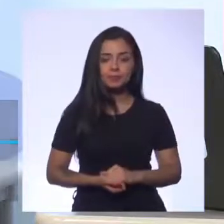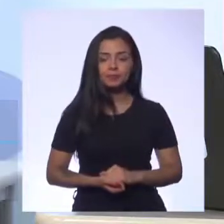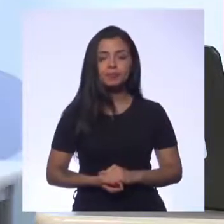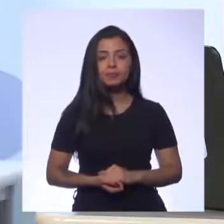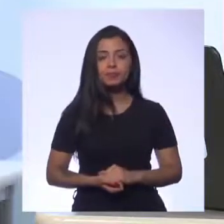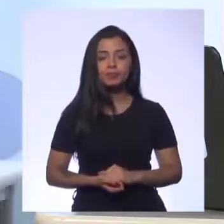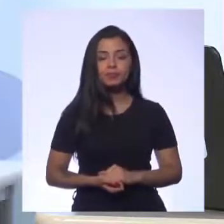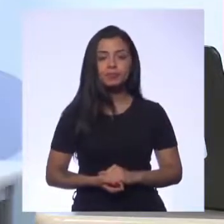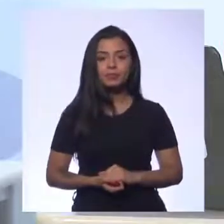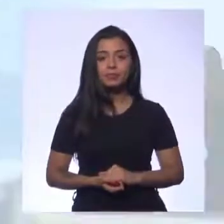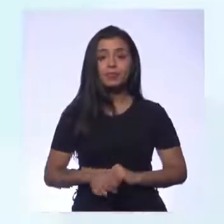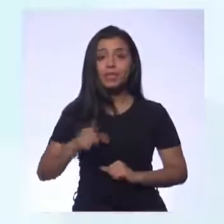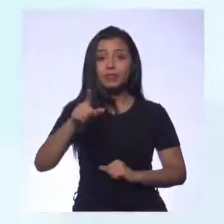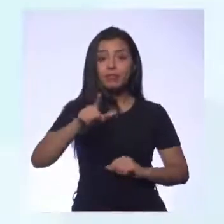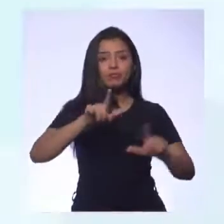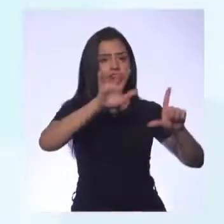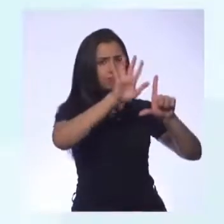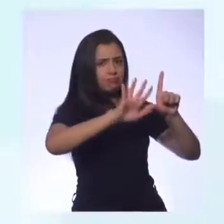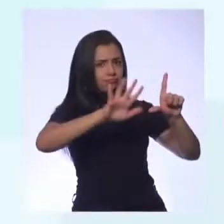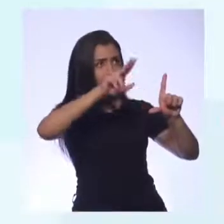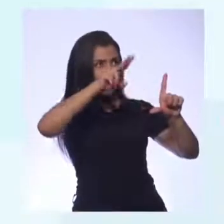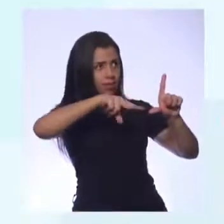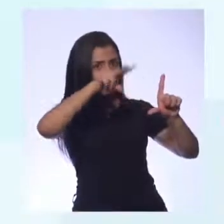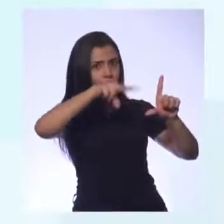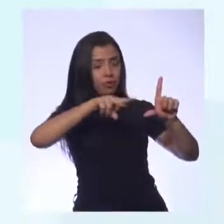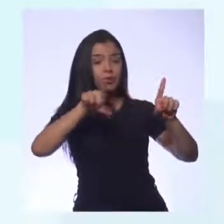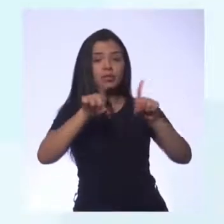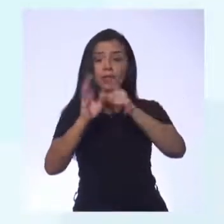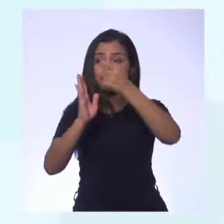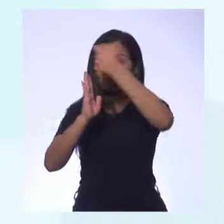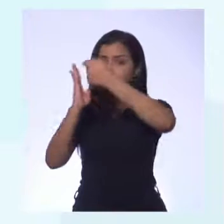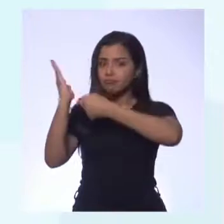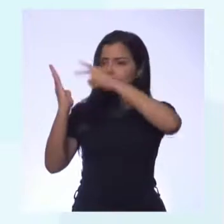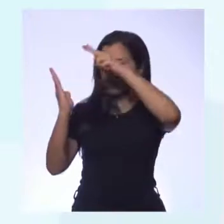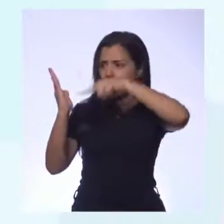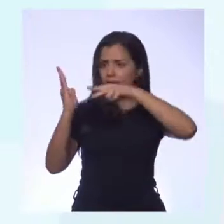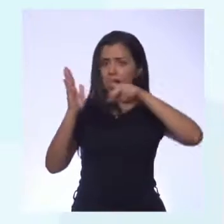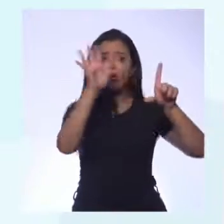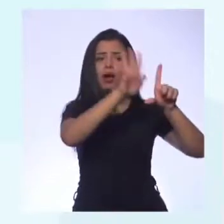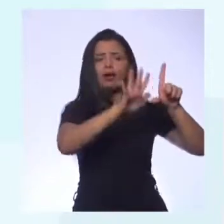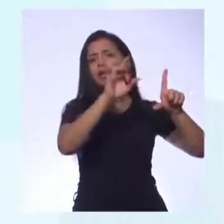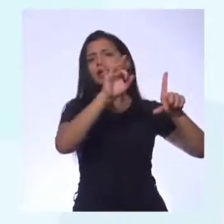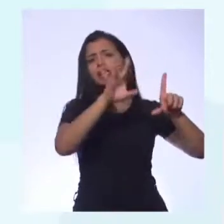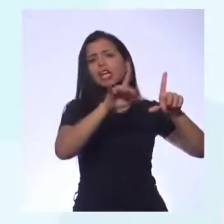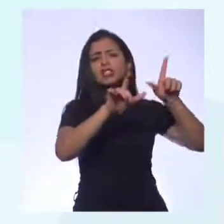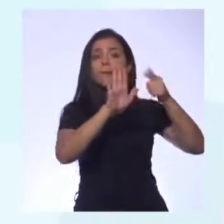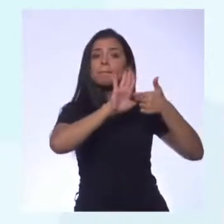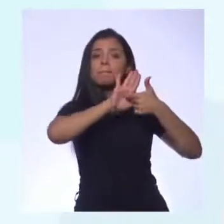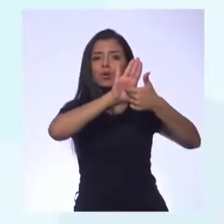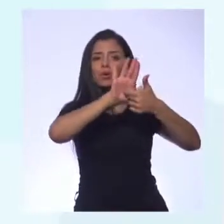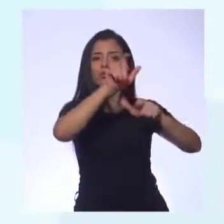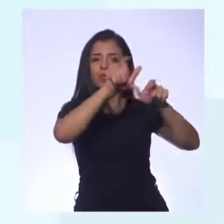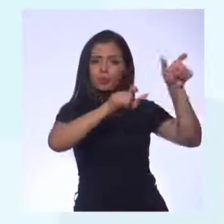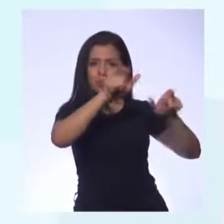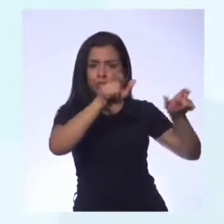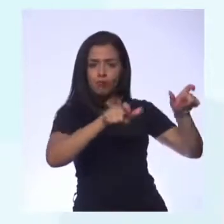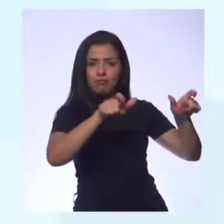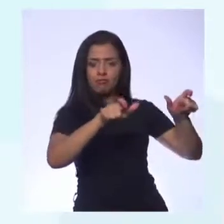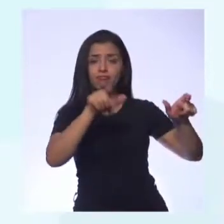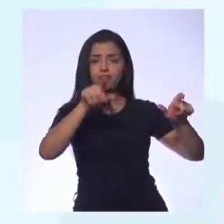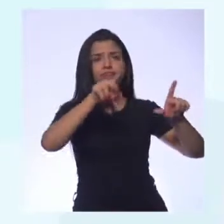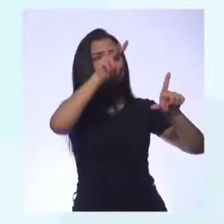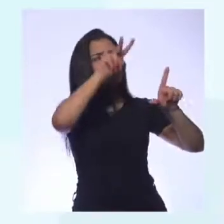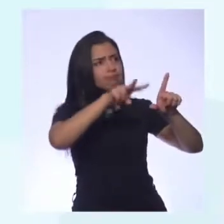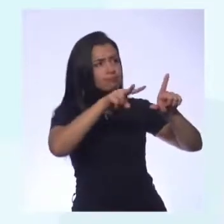Após a leitura atenta do cartaz e da sinopse, no caso o cartaz só estava falando, mostrando só os personagens, né, as personagens. Após a leitura atenta